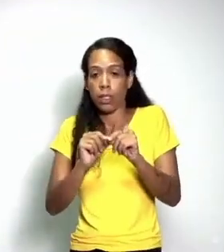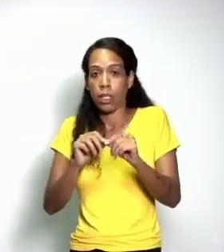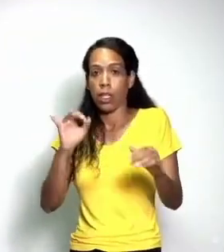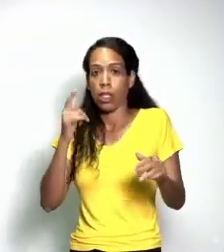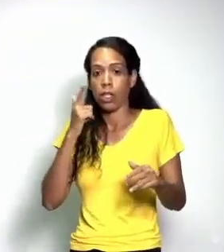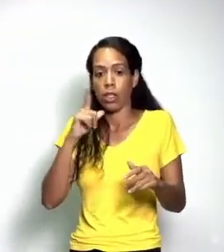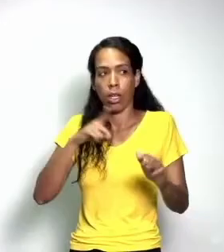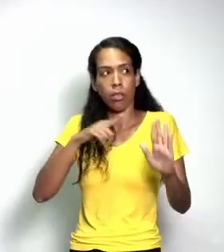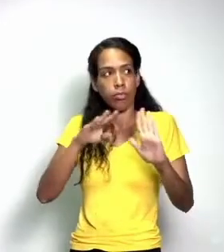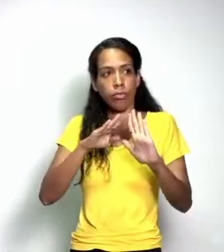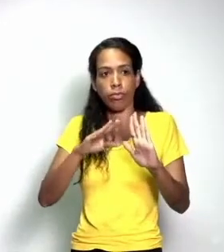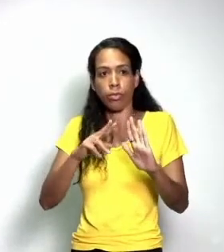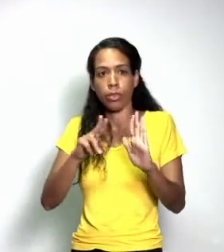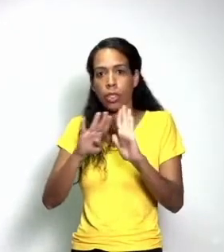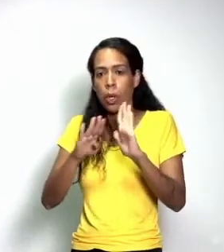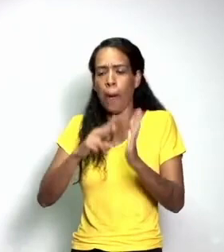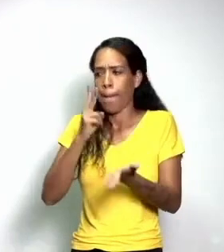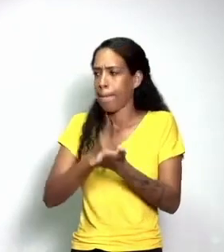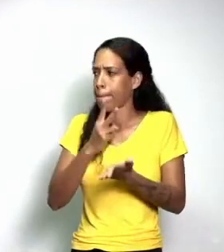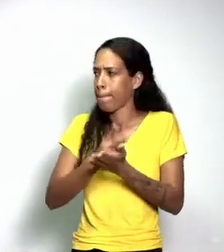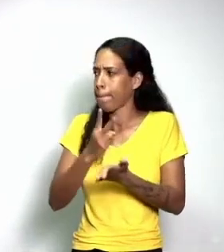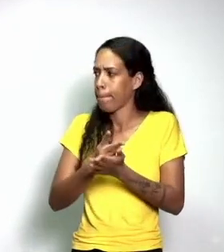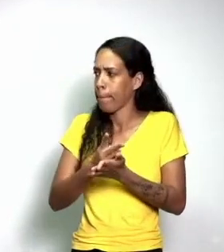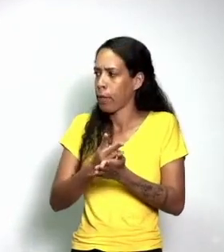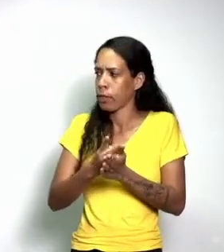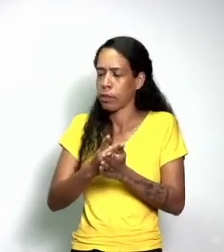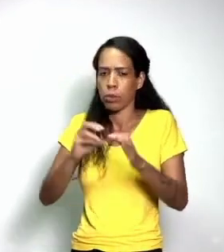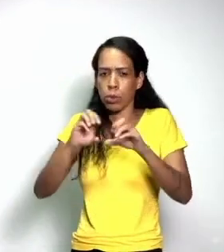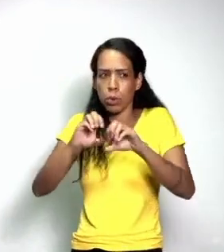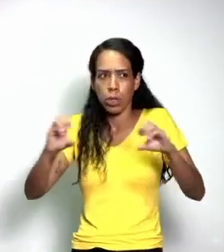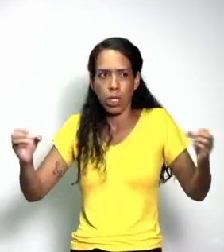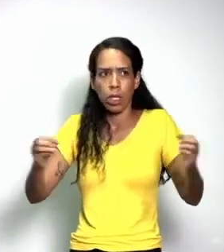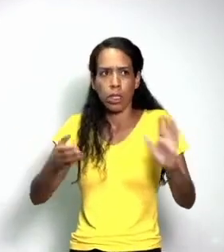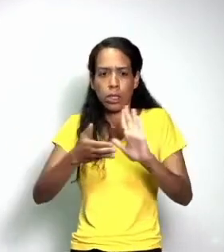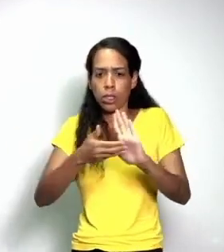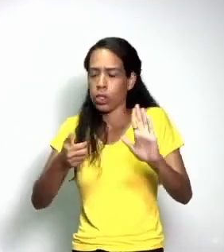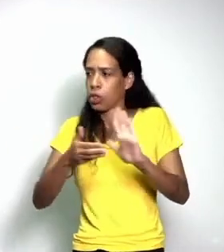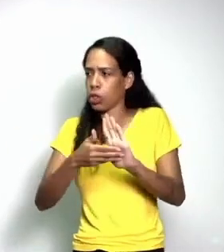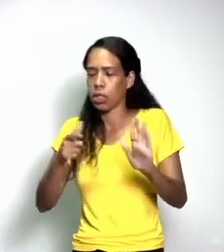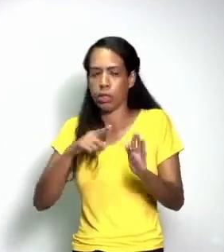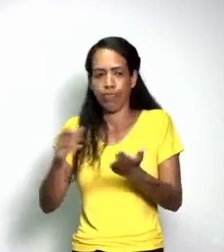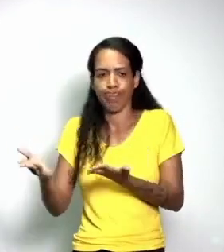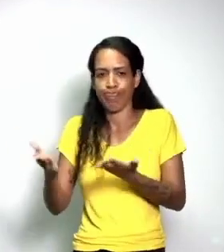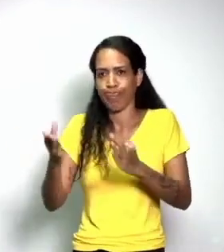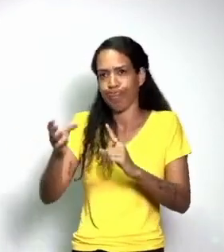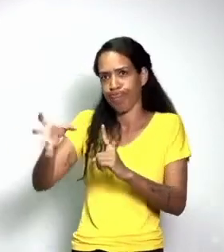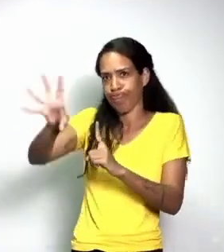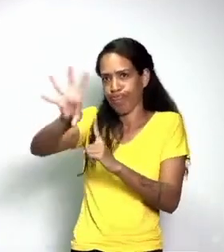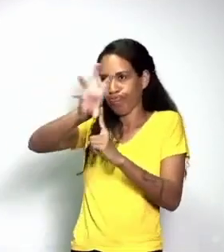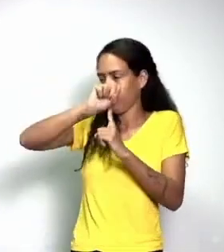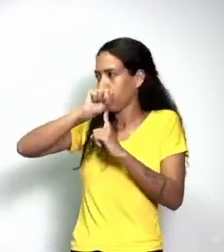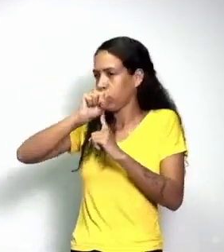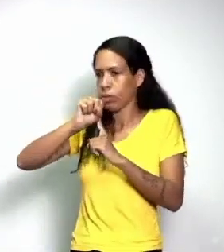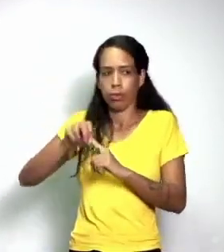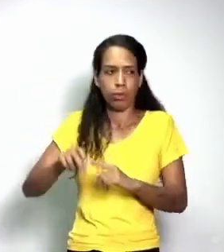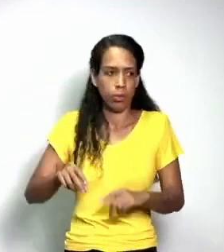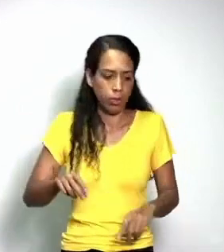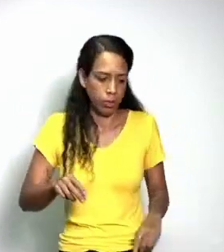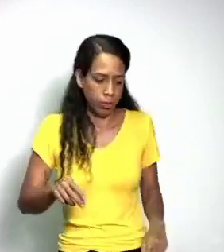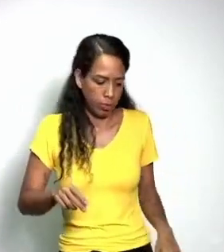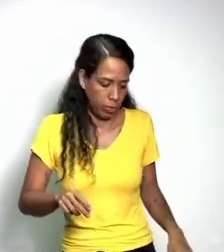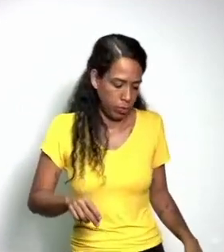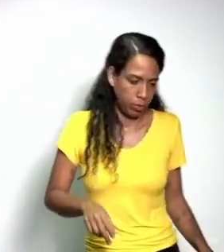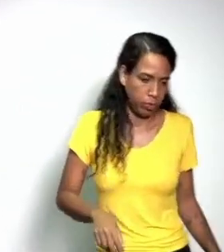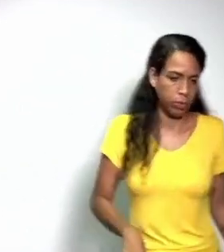tem alguns cabos aqui, né? Os mesmos cabos SDI que a gente acabou de ver no receptor. Temos esse cabo mais sensível da